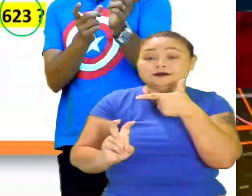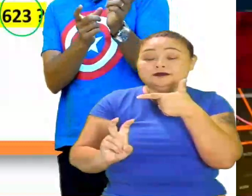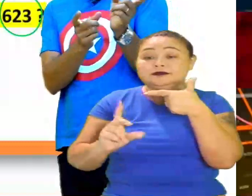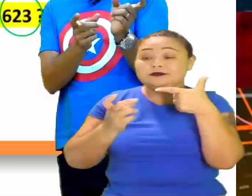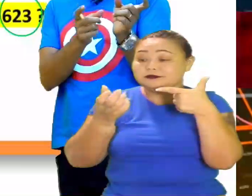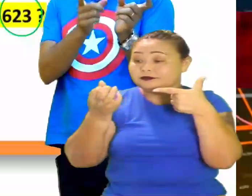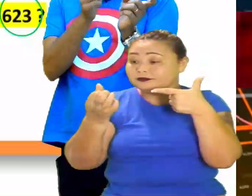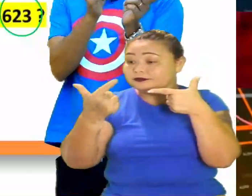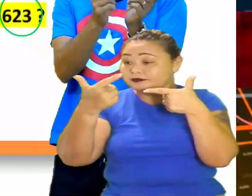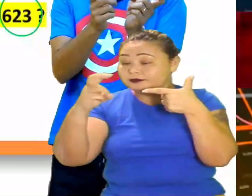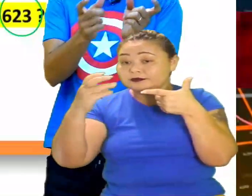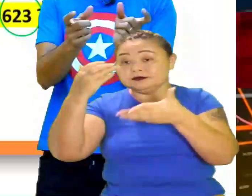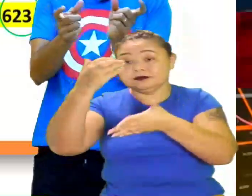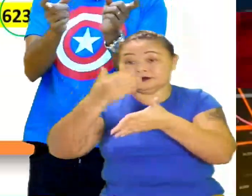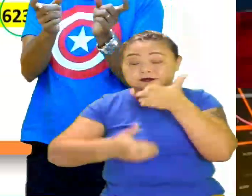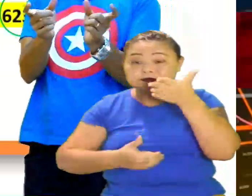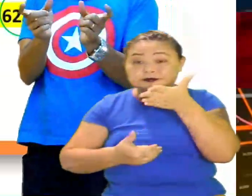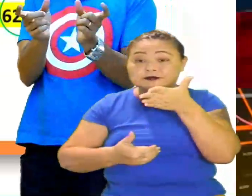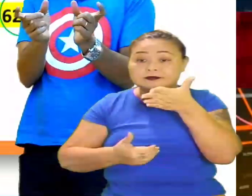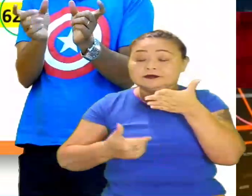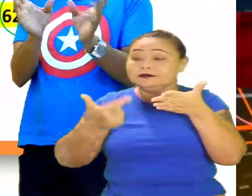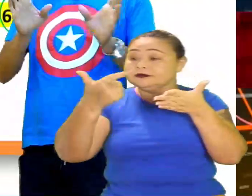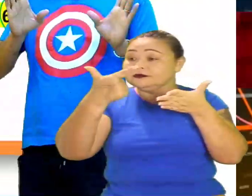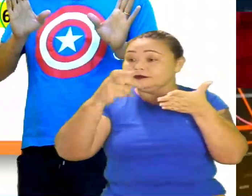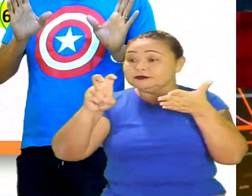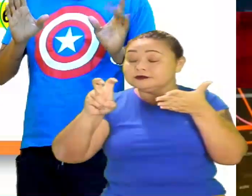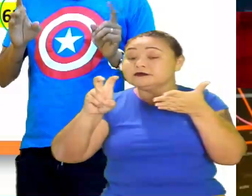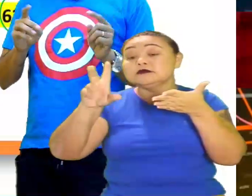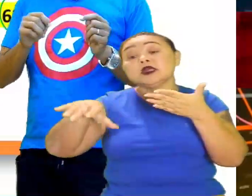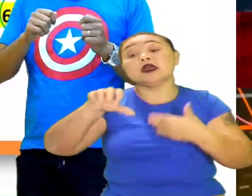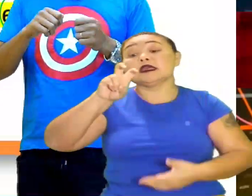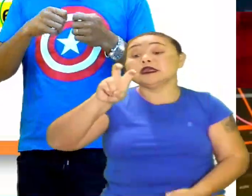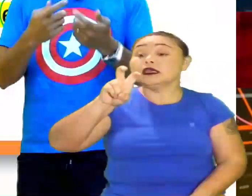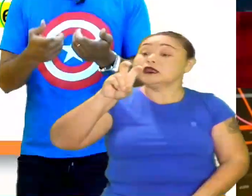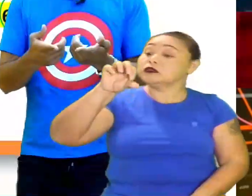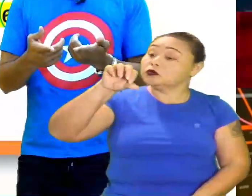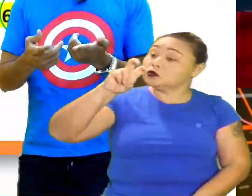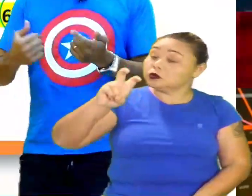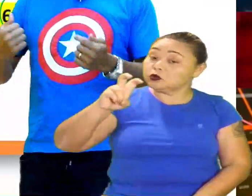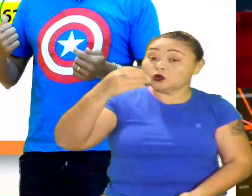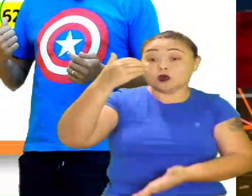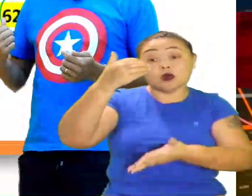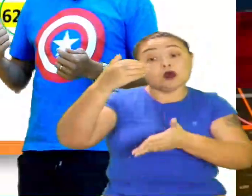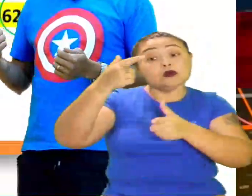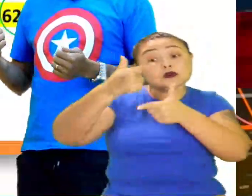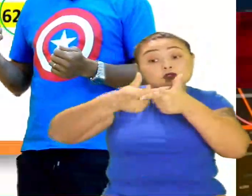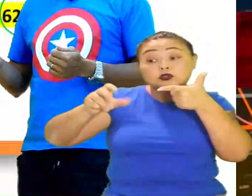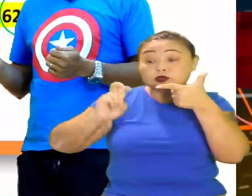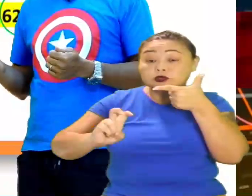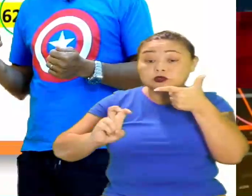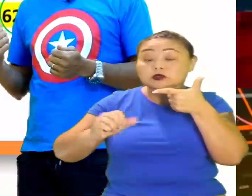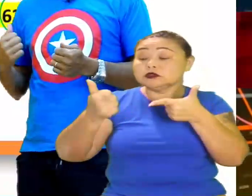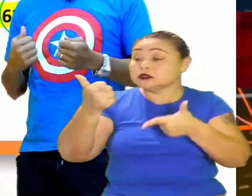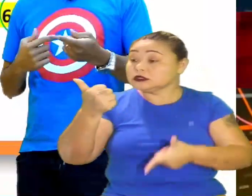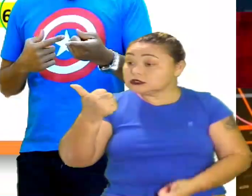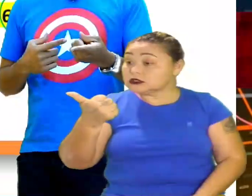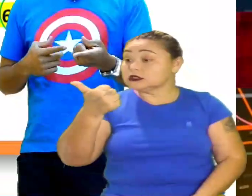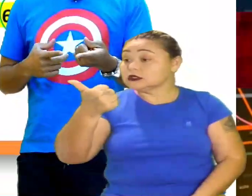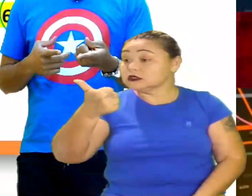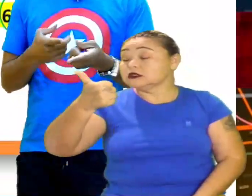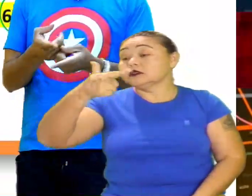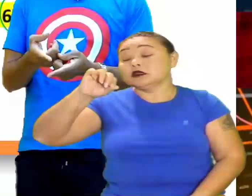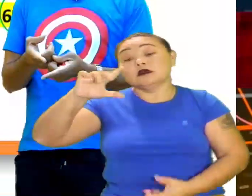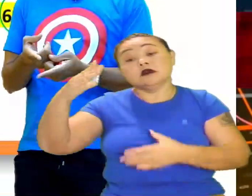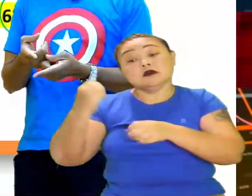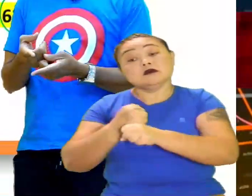lá 625 menos 25, deu 595. Dividido por 5 vai dar 119. Mais